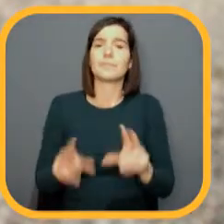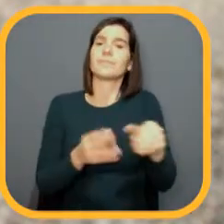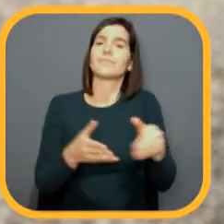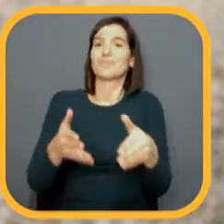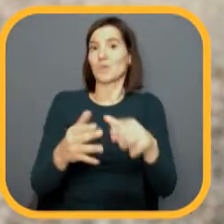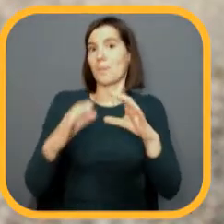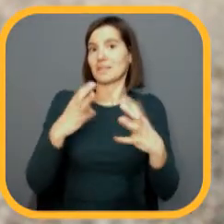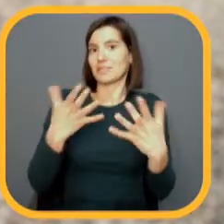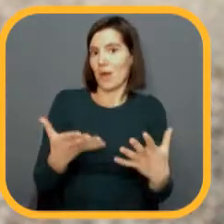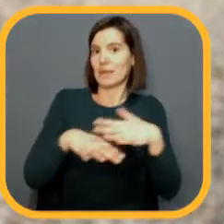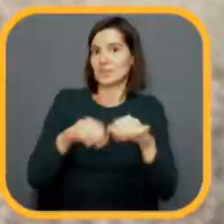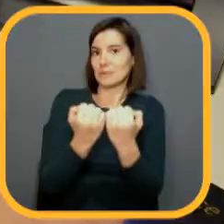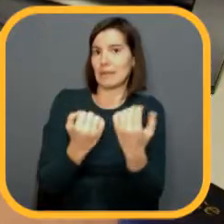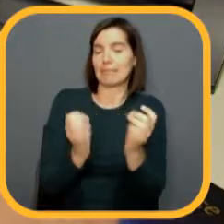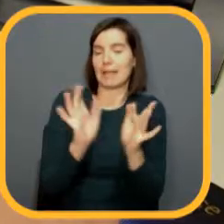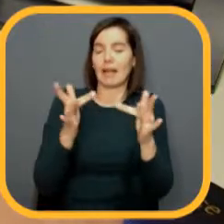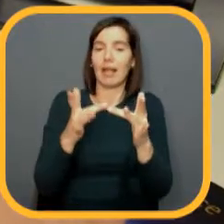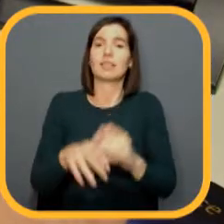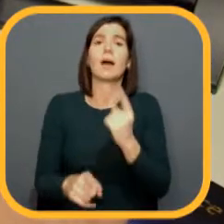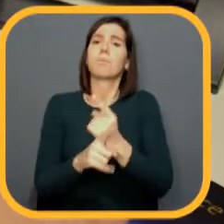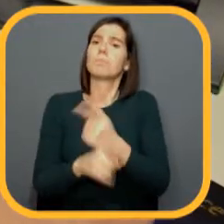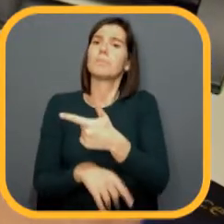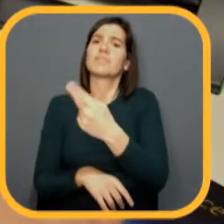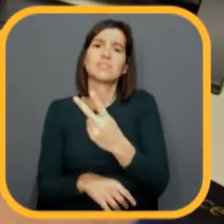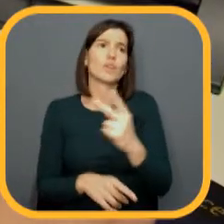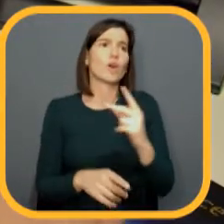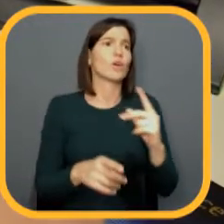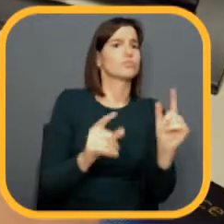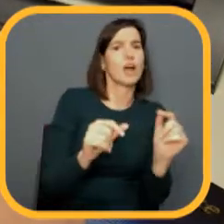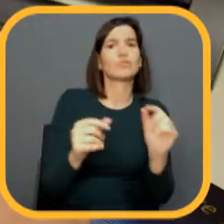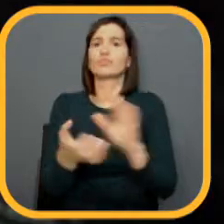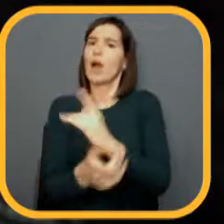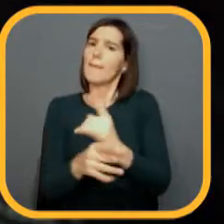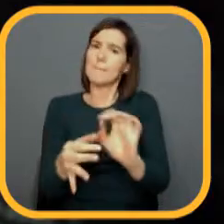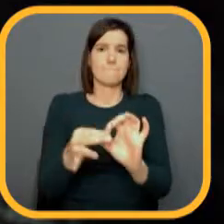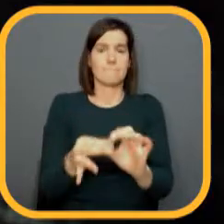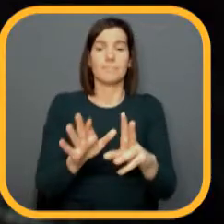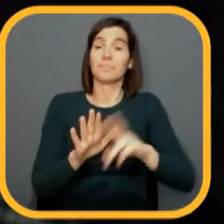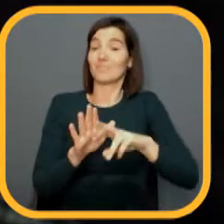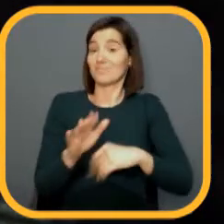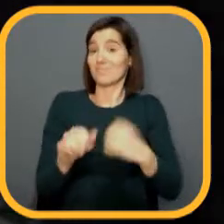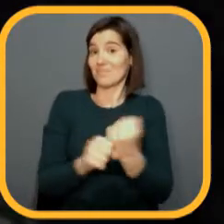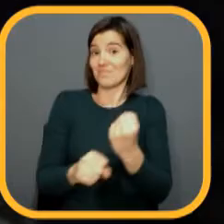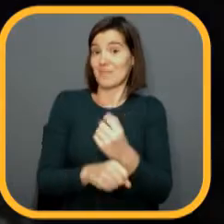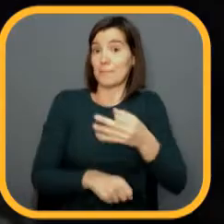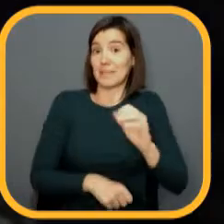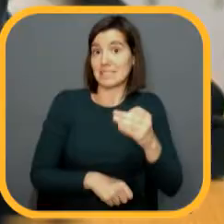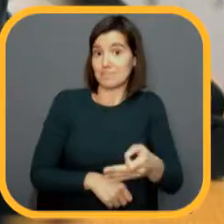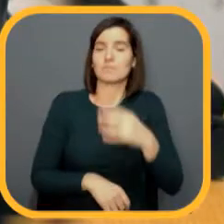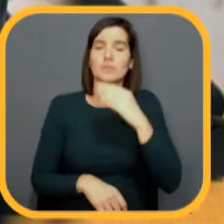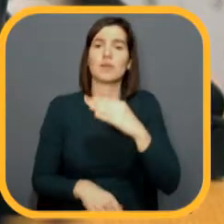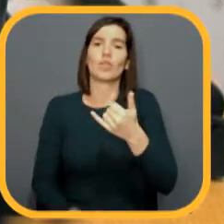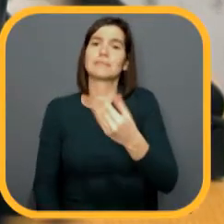estratégia de comunicação através das redes sociais, o contacto com os meios de comunicação não diminuiu. De acordo com o relatório de atividades da PSP,